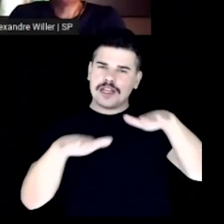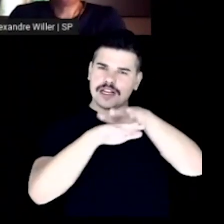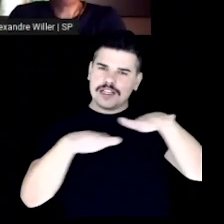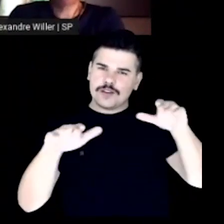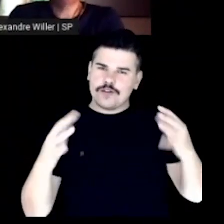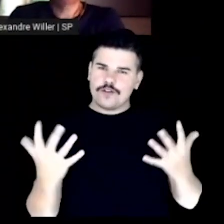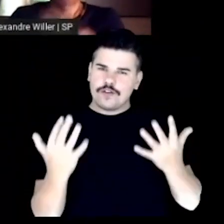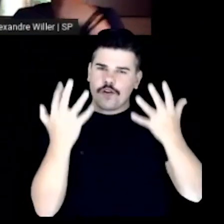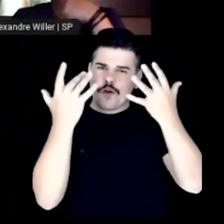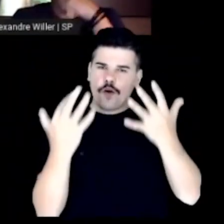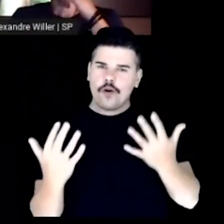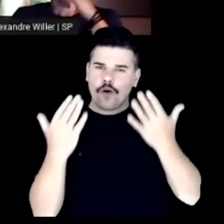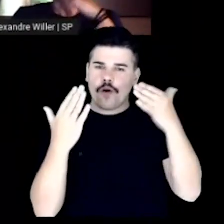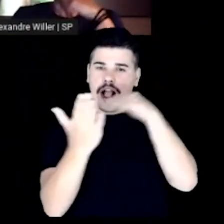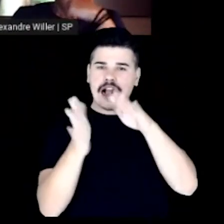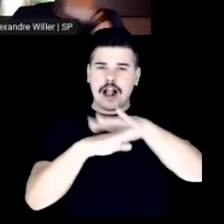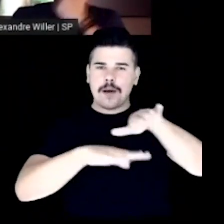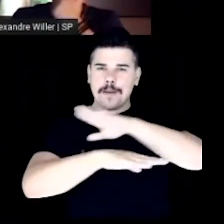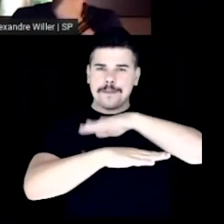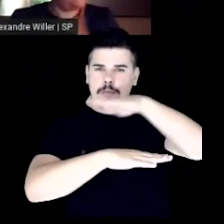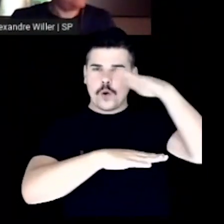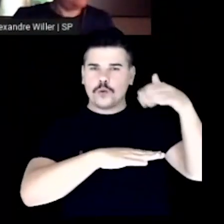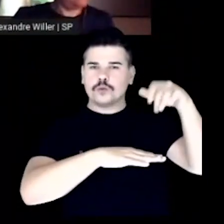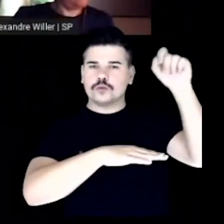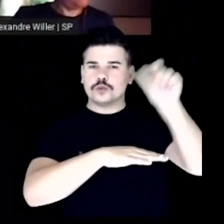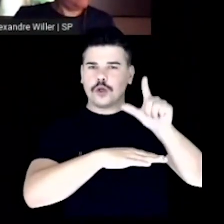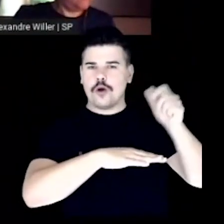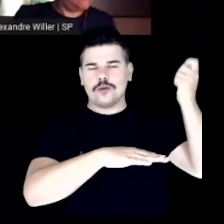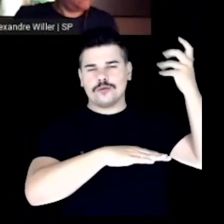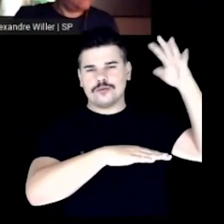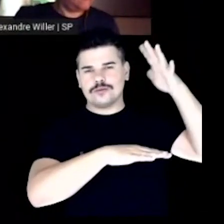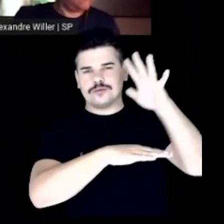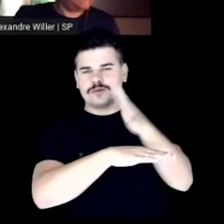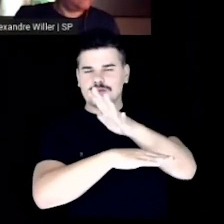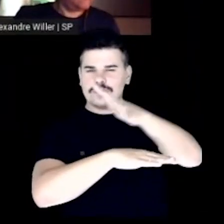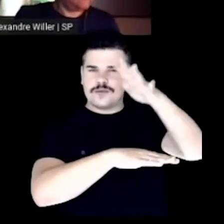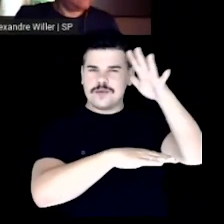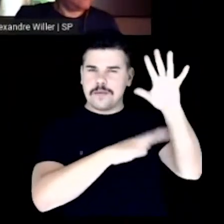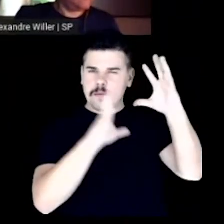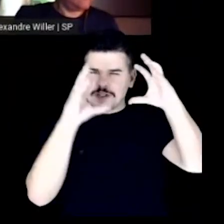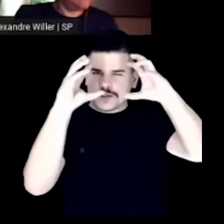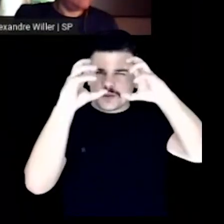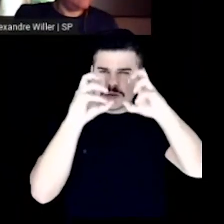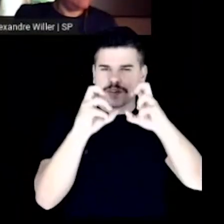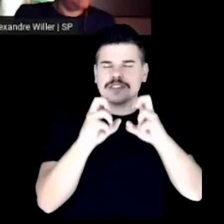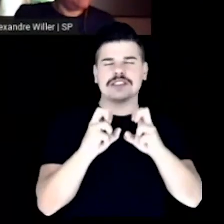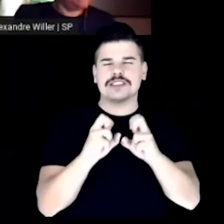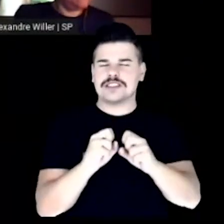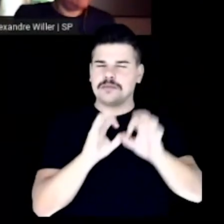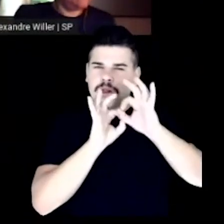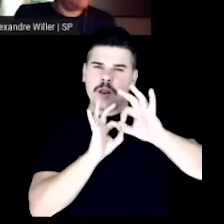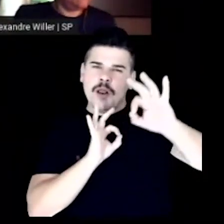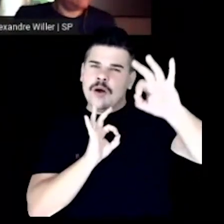um lugar plano que culmina no final com um morro e um sol, aquele sol negro,